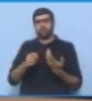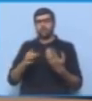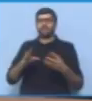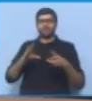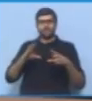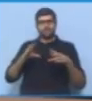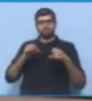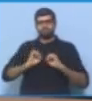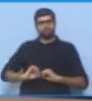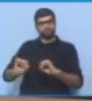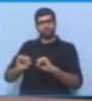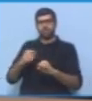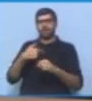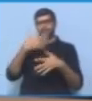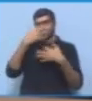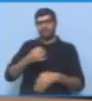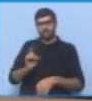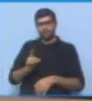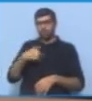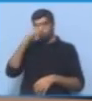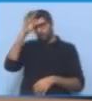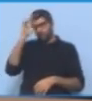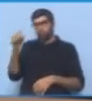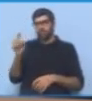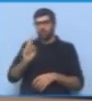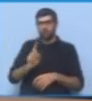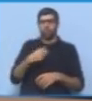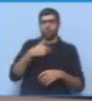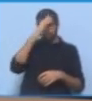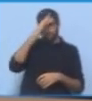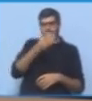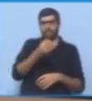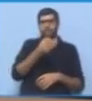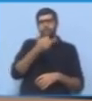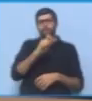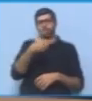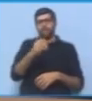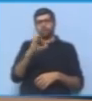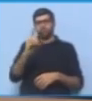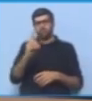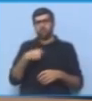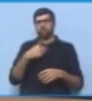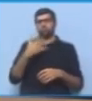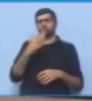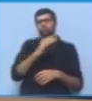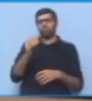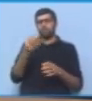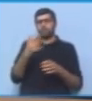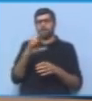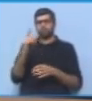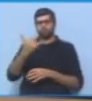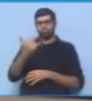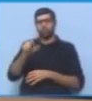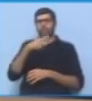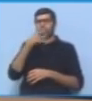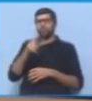não-adesões, muito do ateísmo, e não foi só este Papa, o Papa Bento XVI, João Paulo II e outros diziam, muito ateísmo, o próprio Conselho já dizia, é